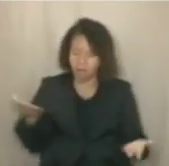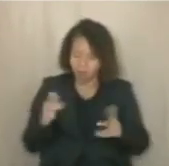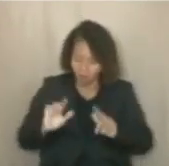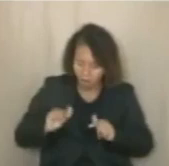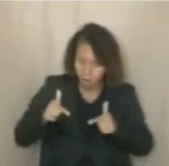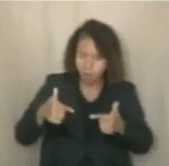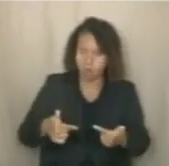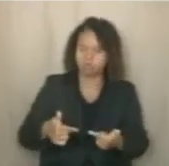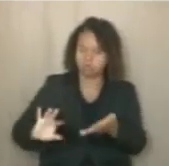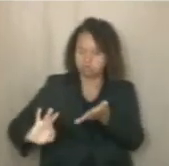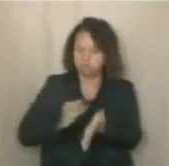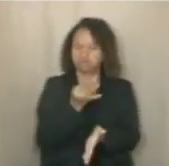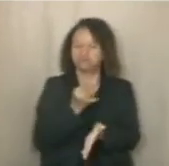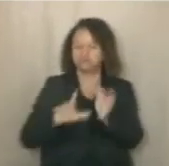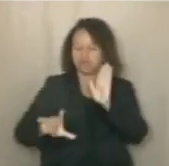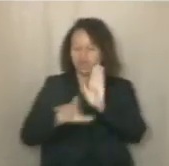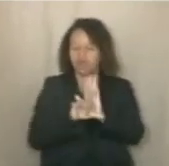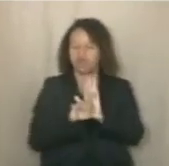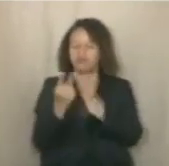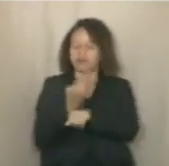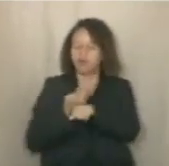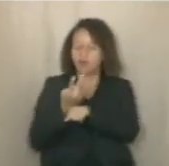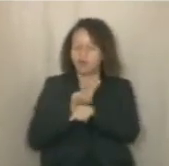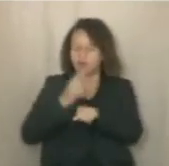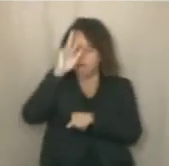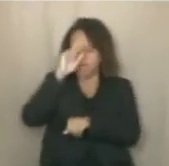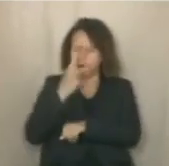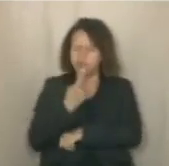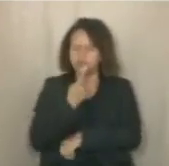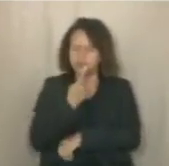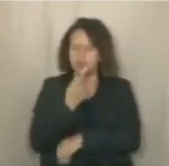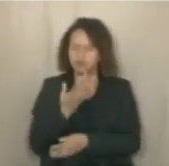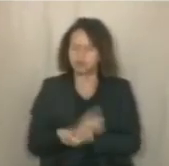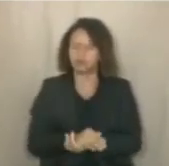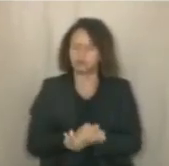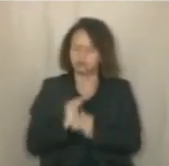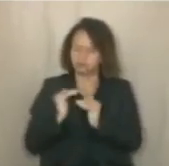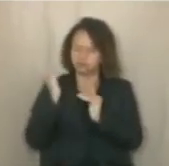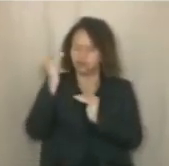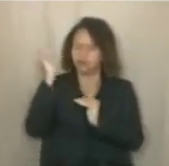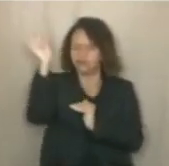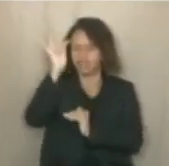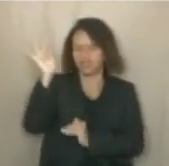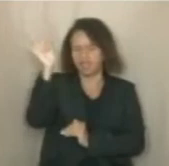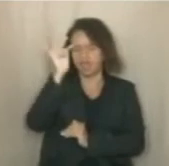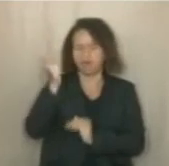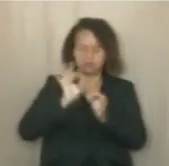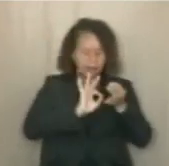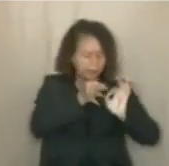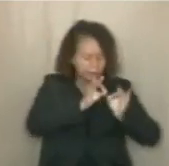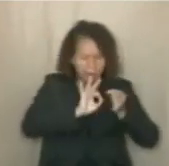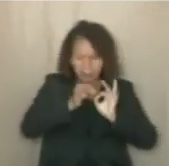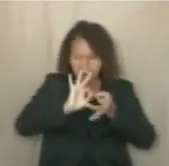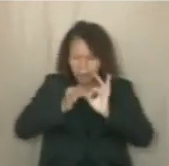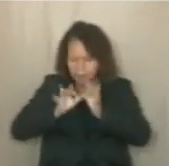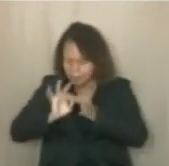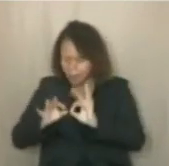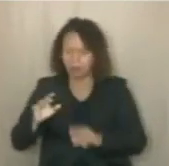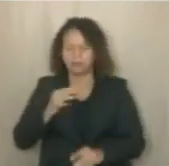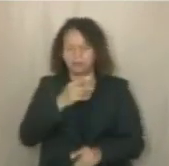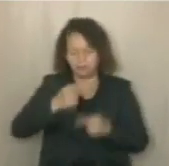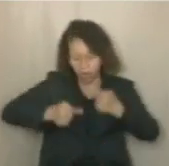da sanção também dessa lei, é buscar também reconhecimento a nível federal, fazer as articulações políticas